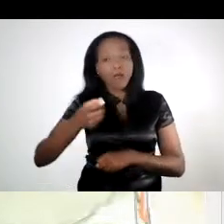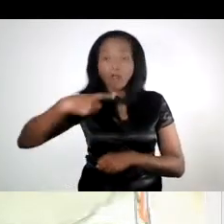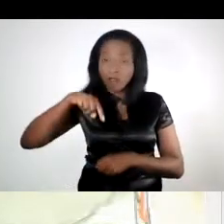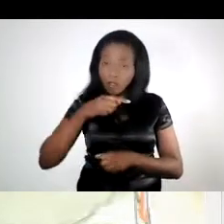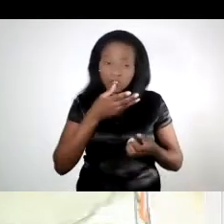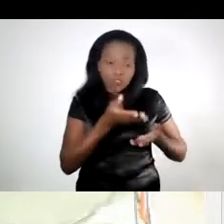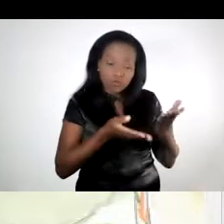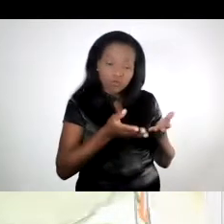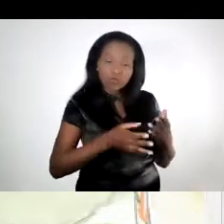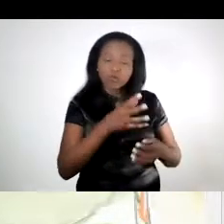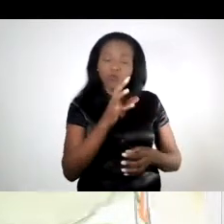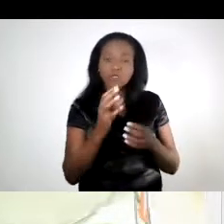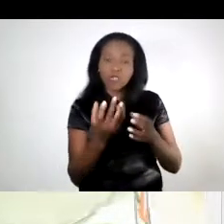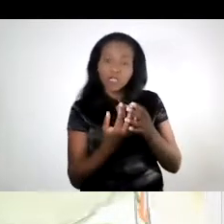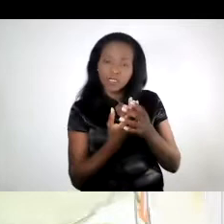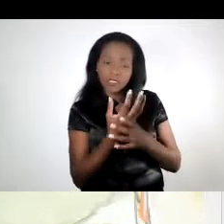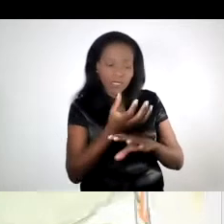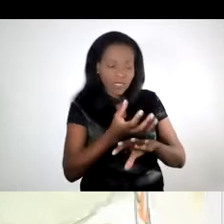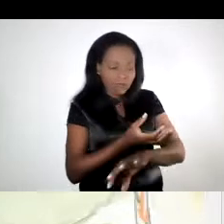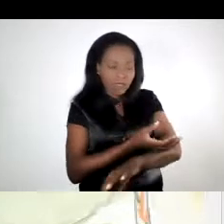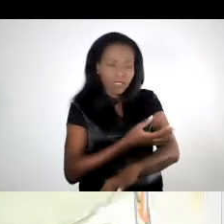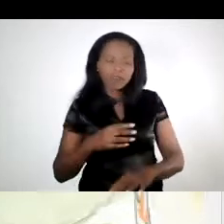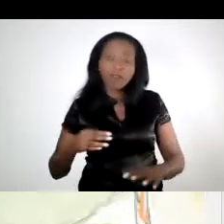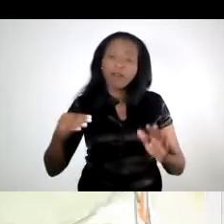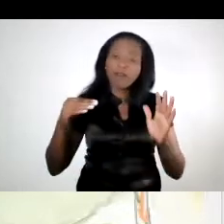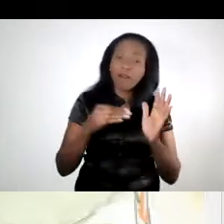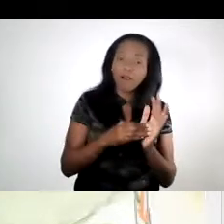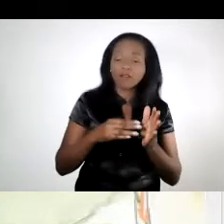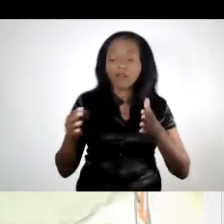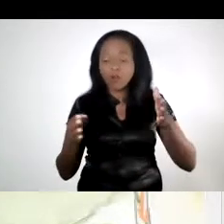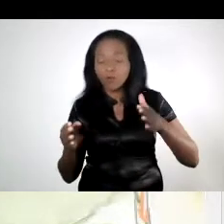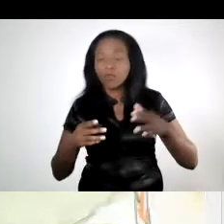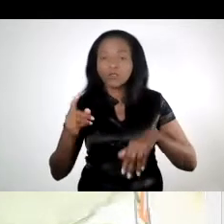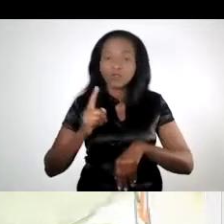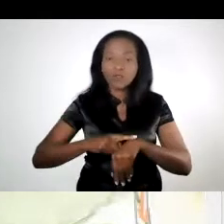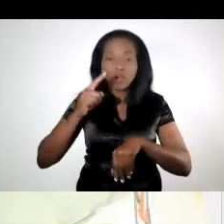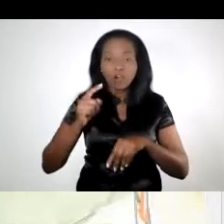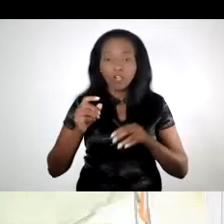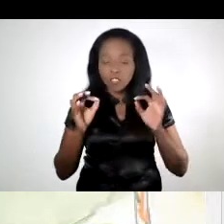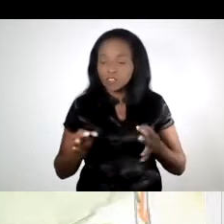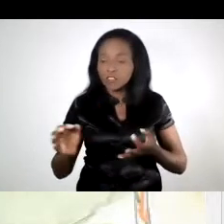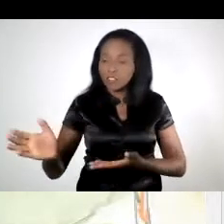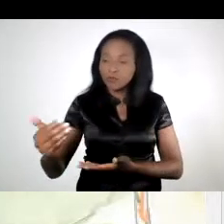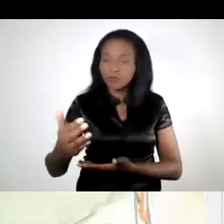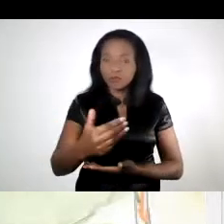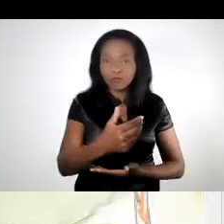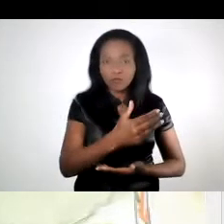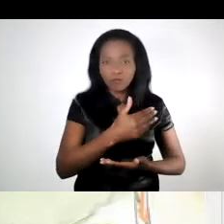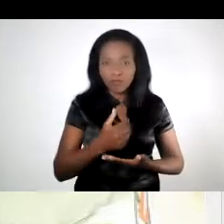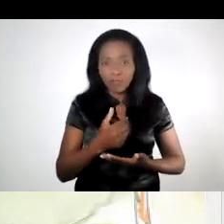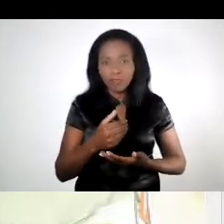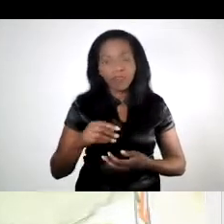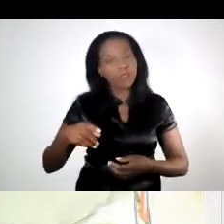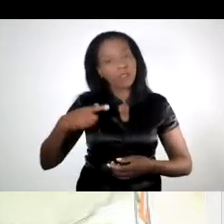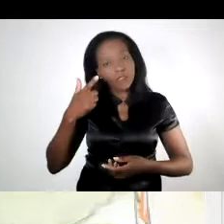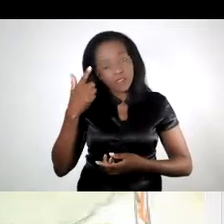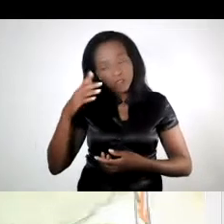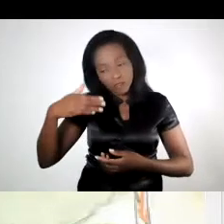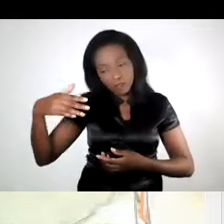plantas até a colheita. Em seguida, cultivamos outras espécies de